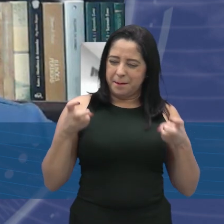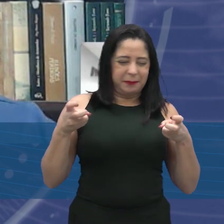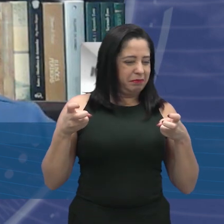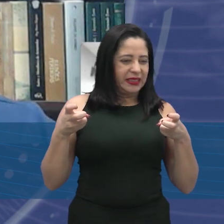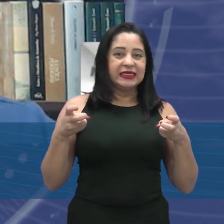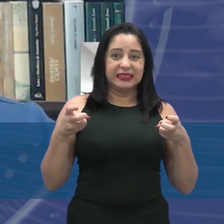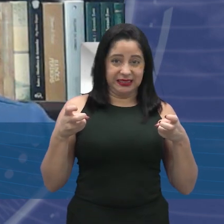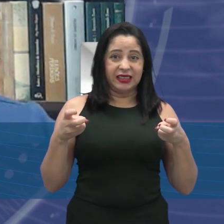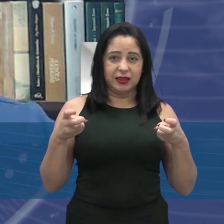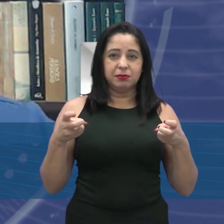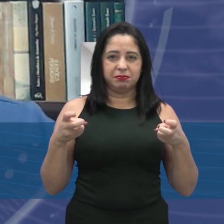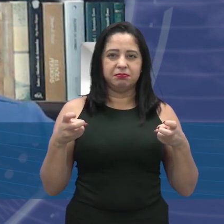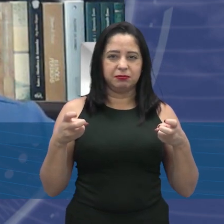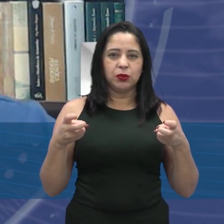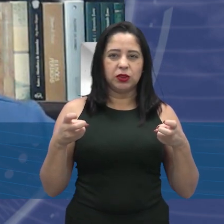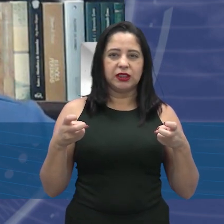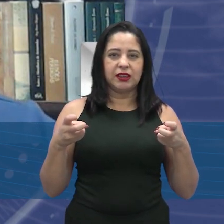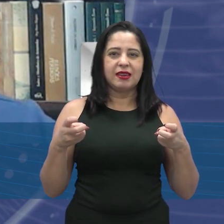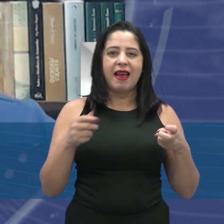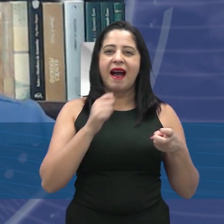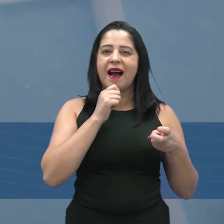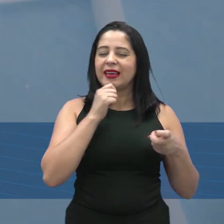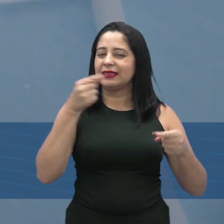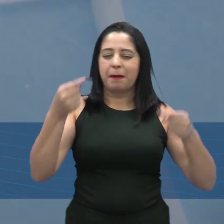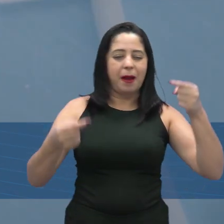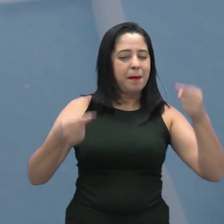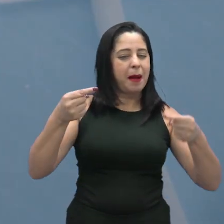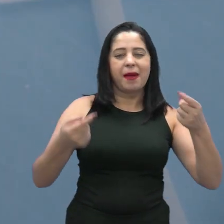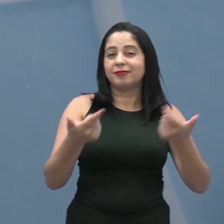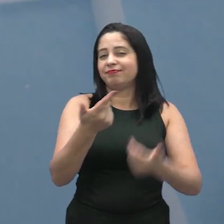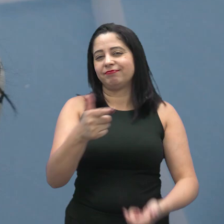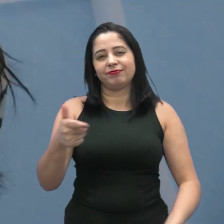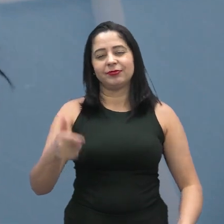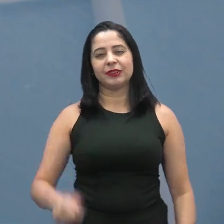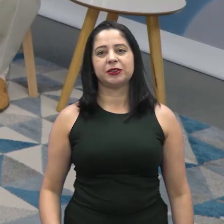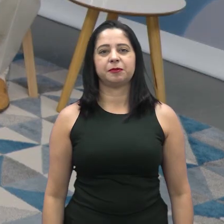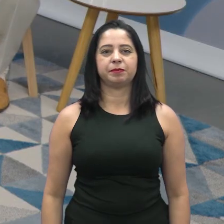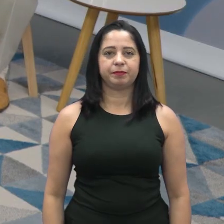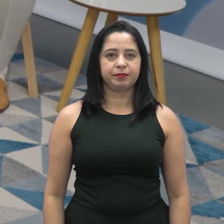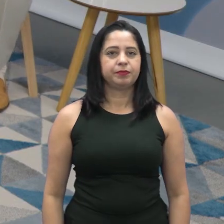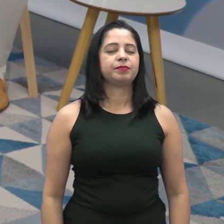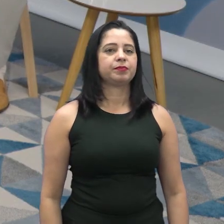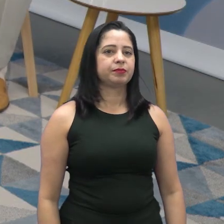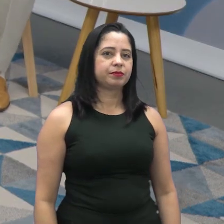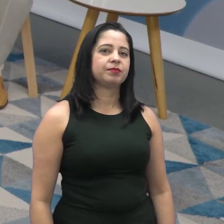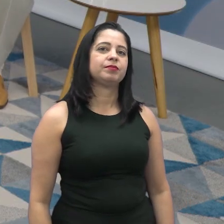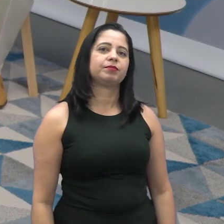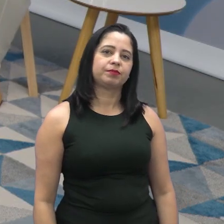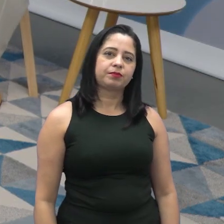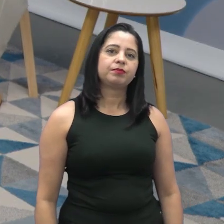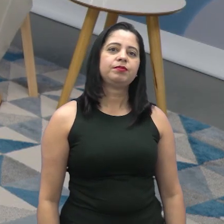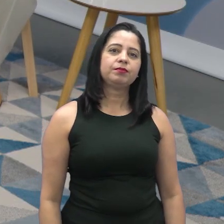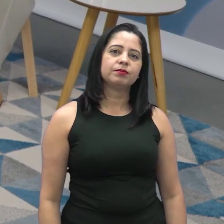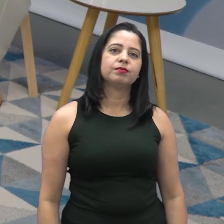que há uma deficiência, uma defasagem muito grande na discussão. Tá aí, então, né? A gente corre o risco